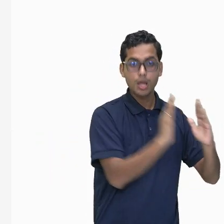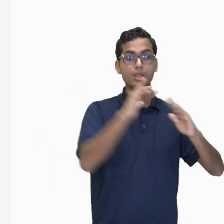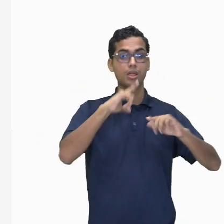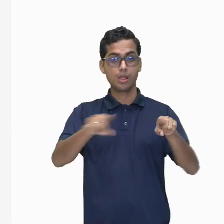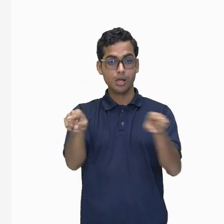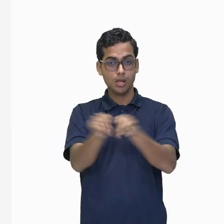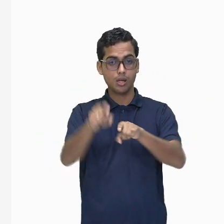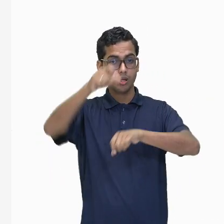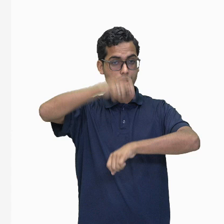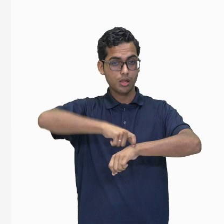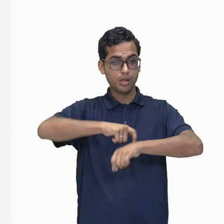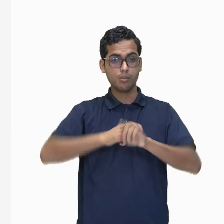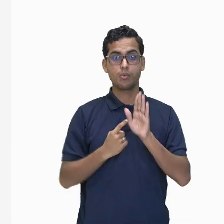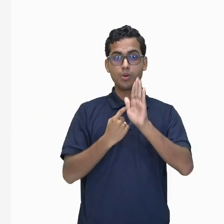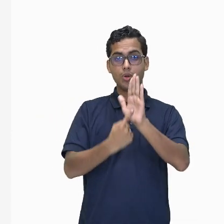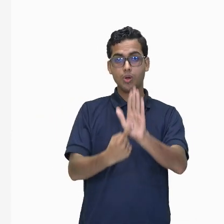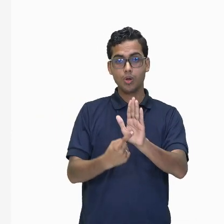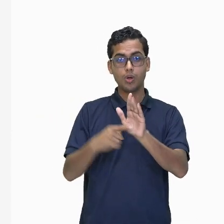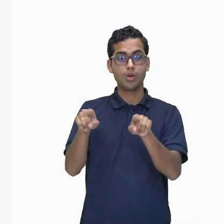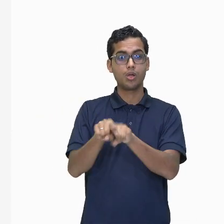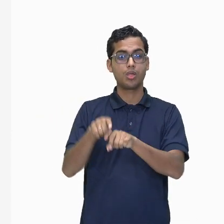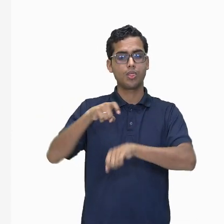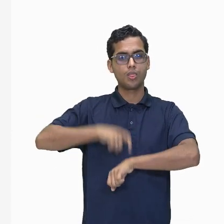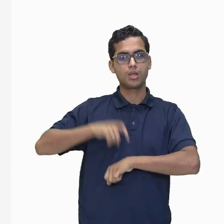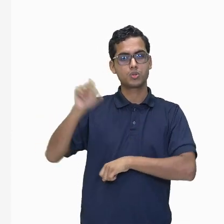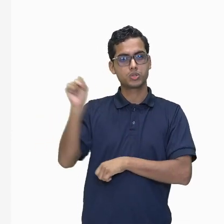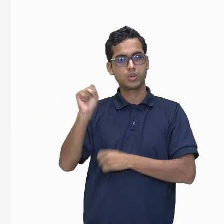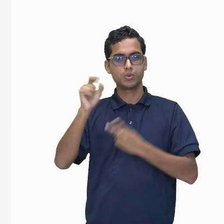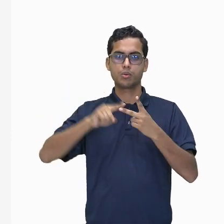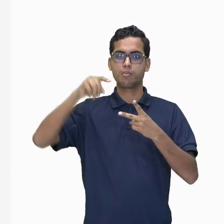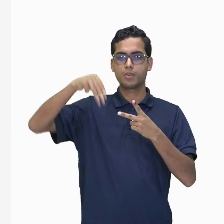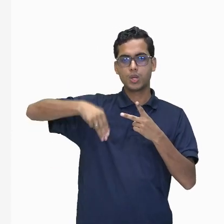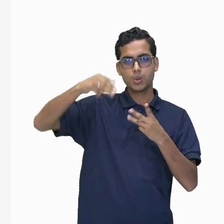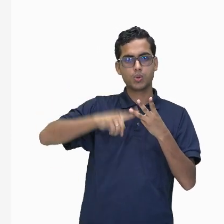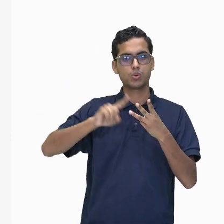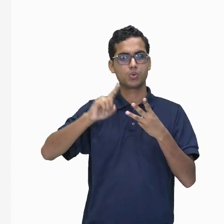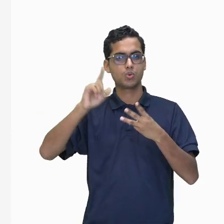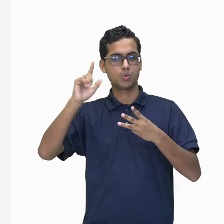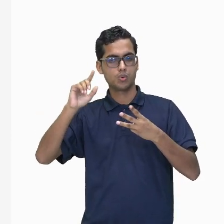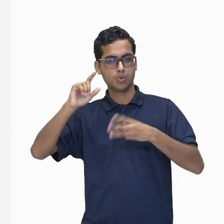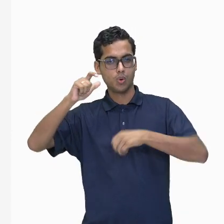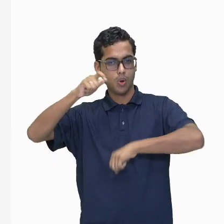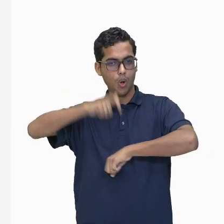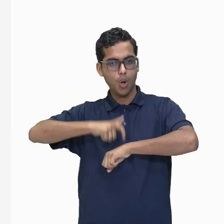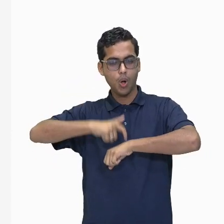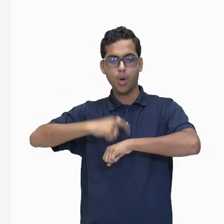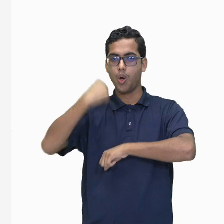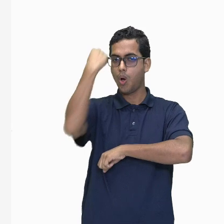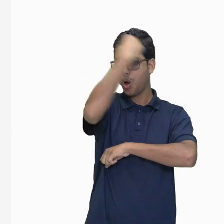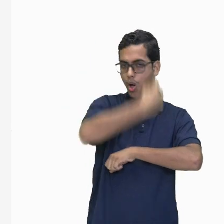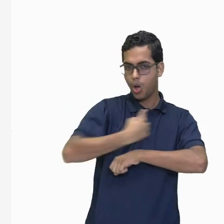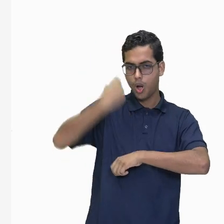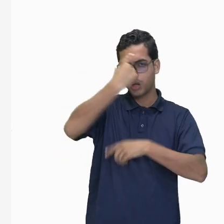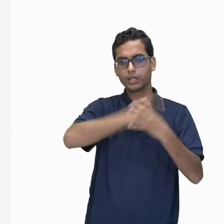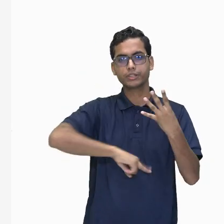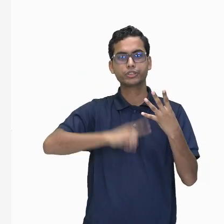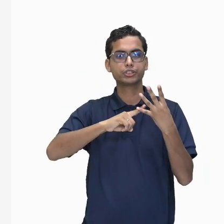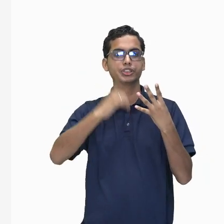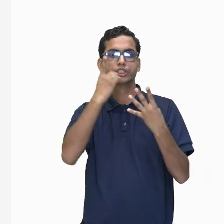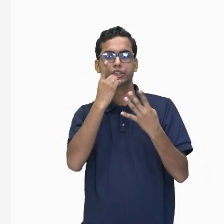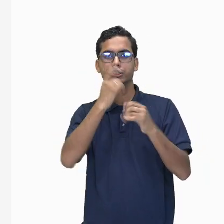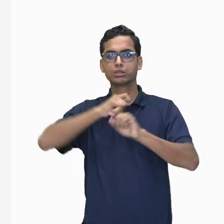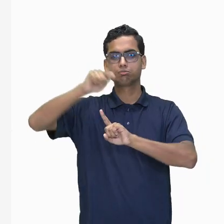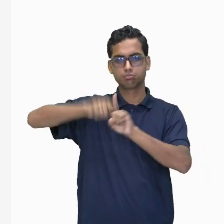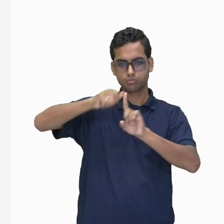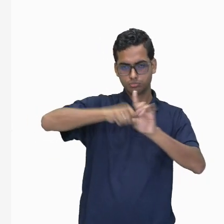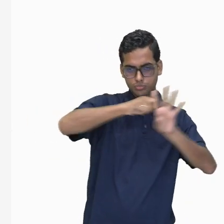por unidades de medida como segundos, minutos, horas,